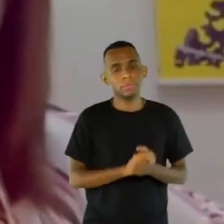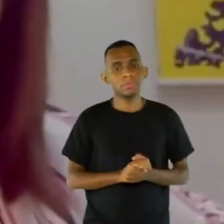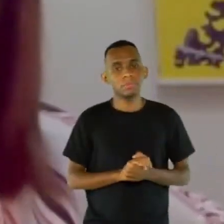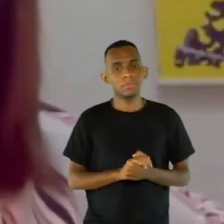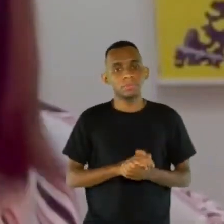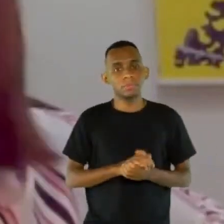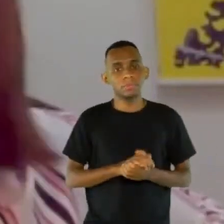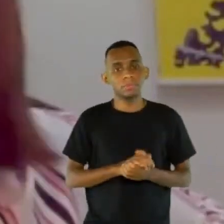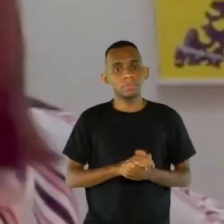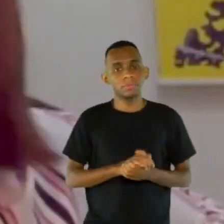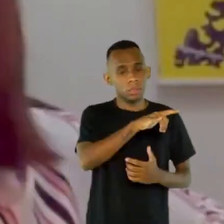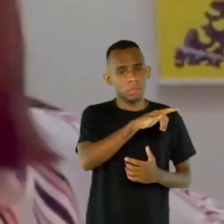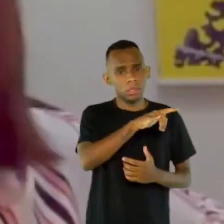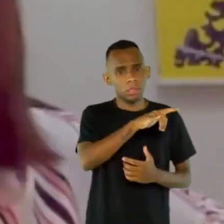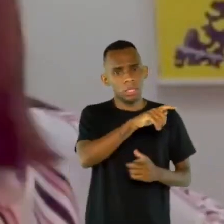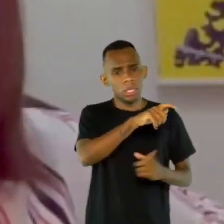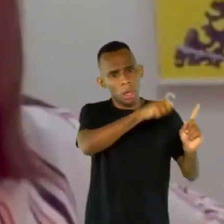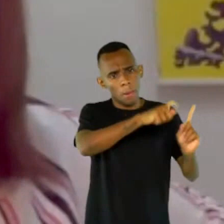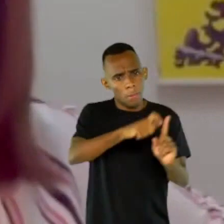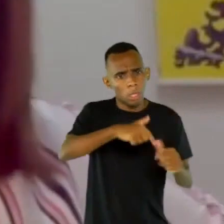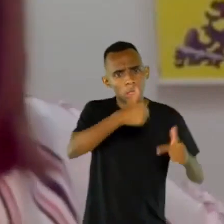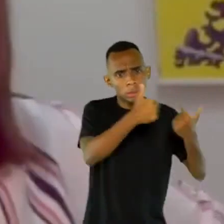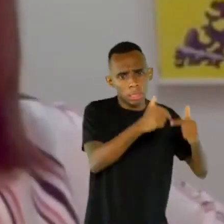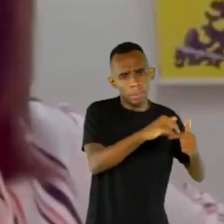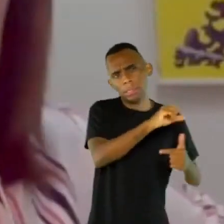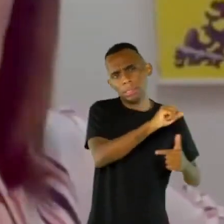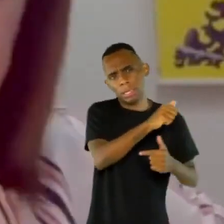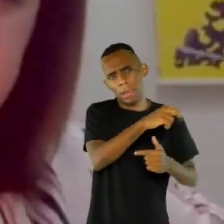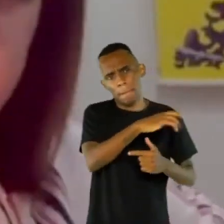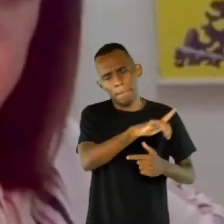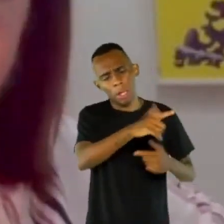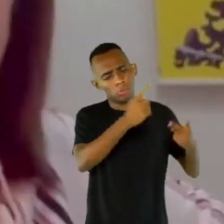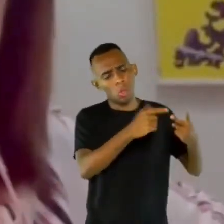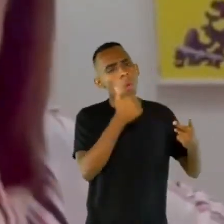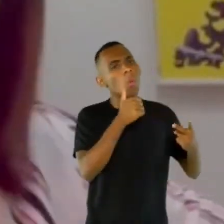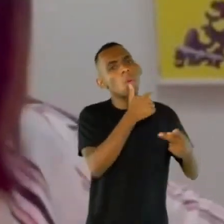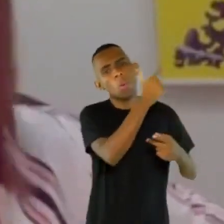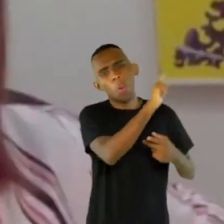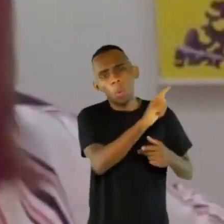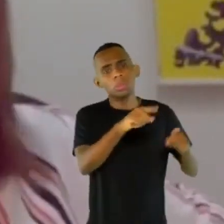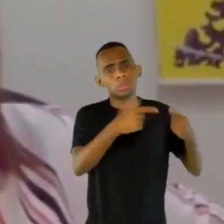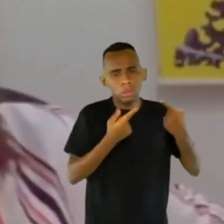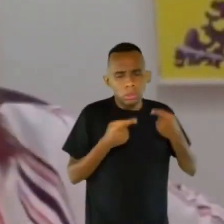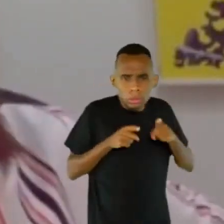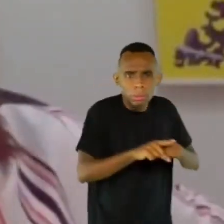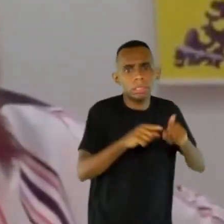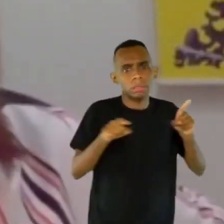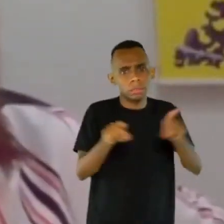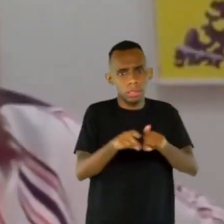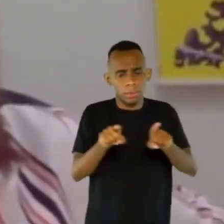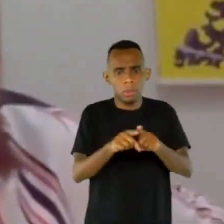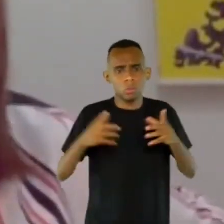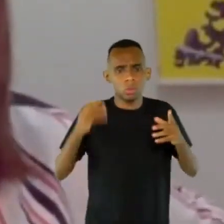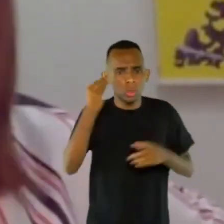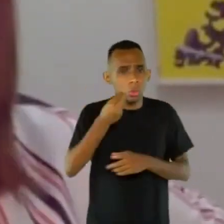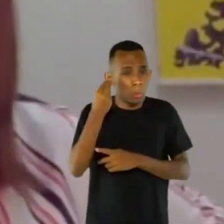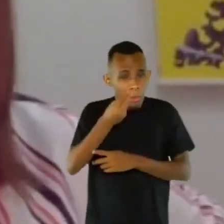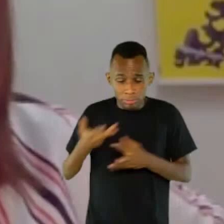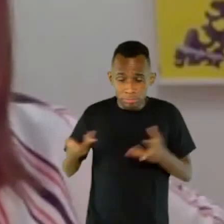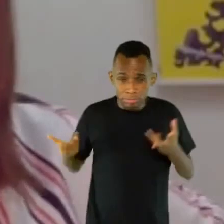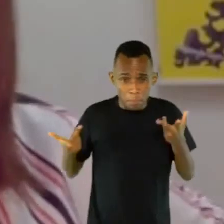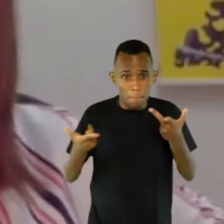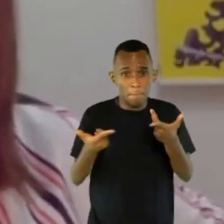Leila Nani e Isabel Aleixo. A gente teve essa experiência maravilhosa com Mulheres